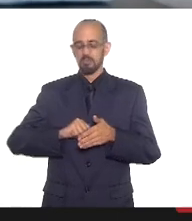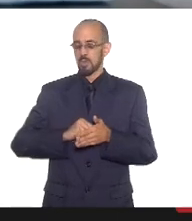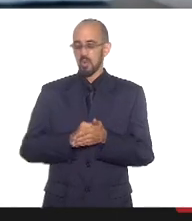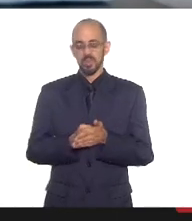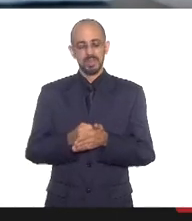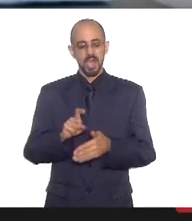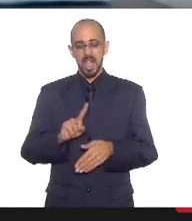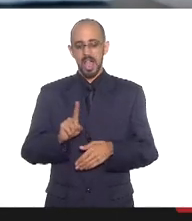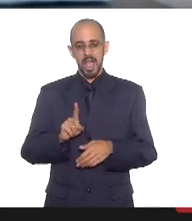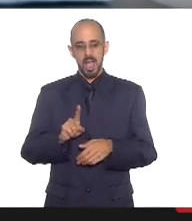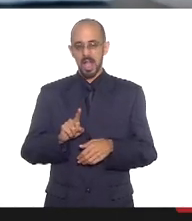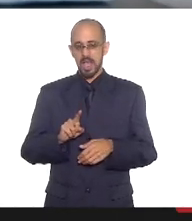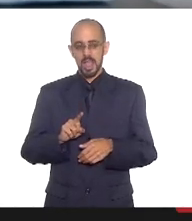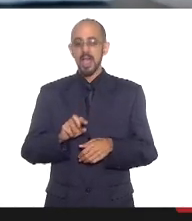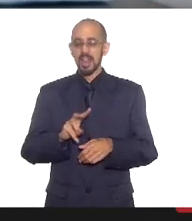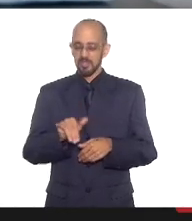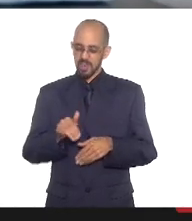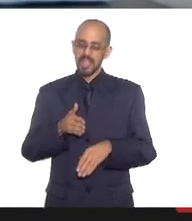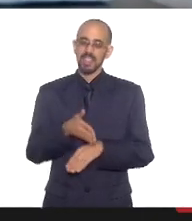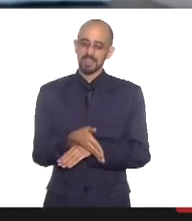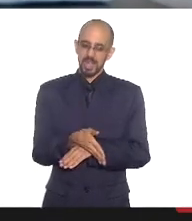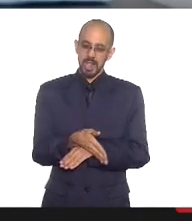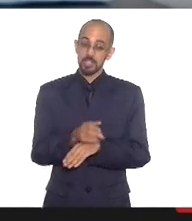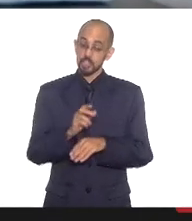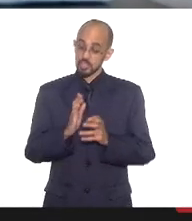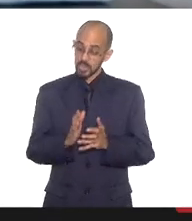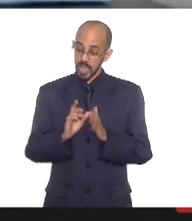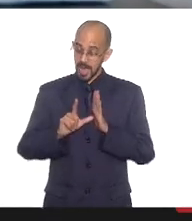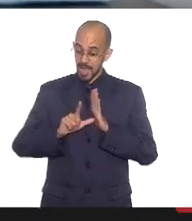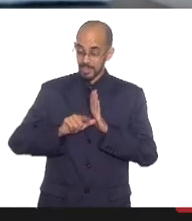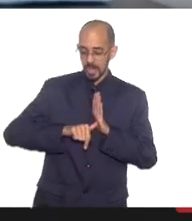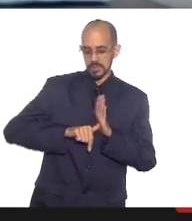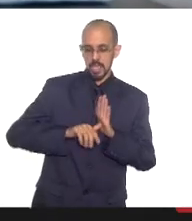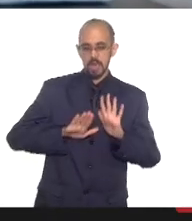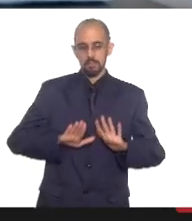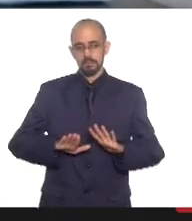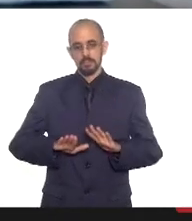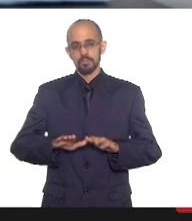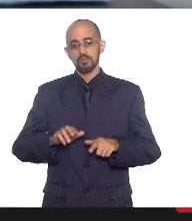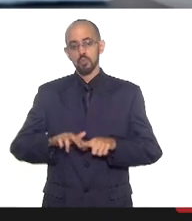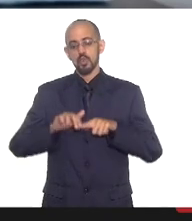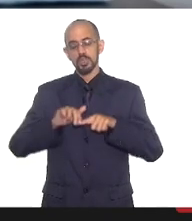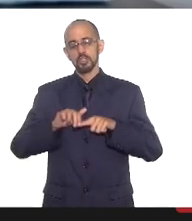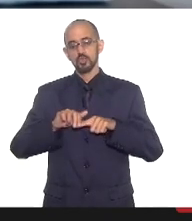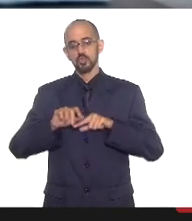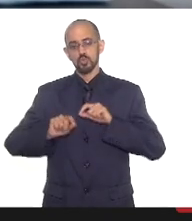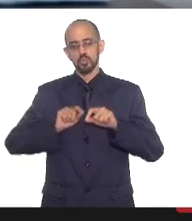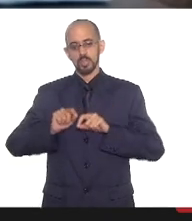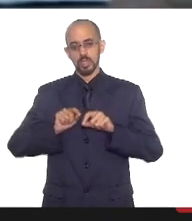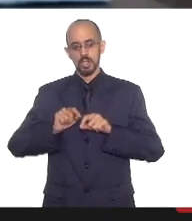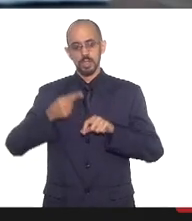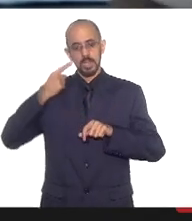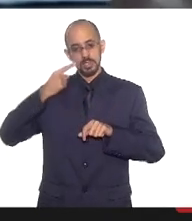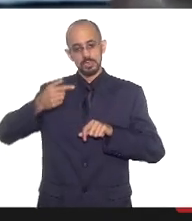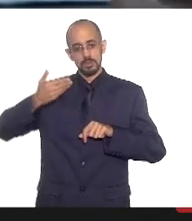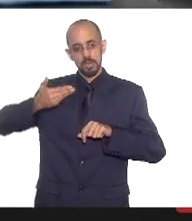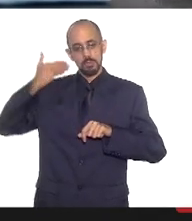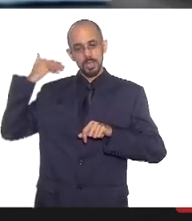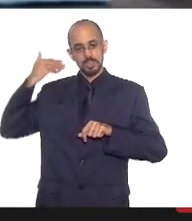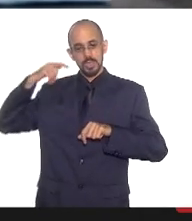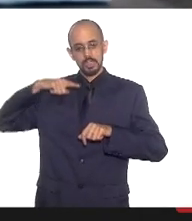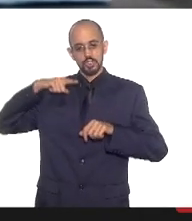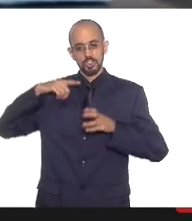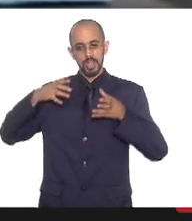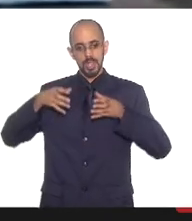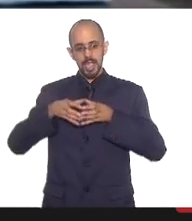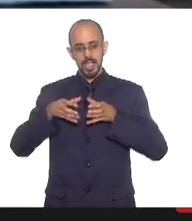impossível a entrada do assistente de Anna wintour Montamos desde a semana passada a equipe